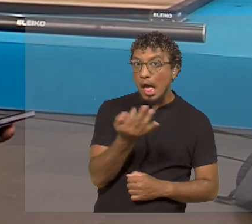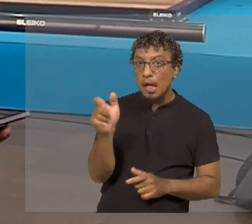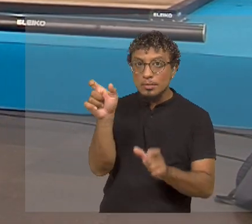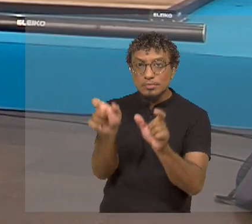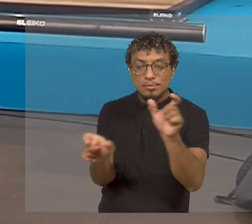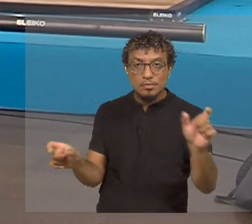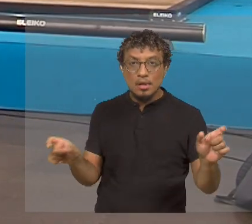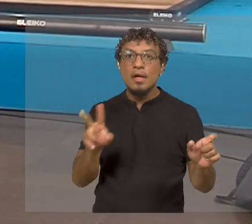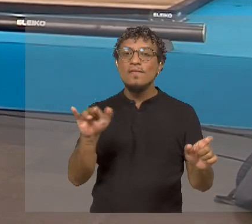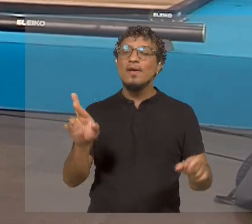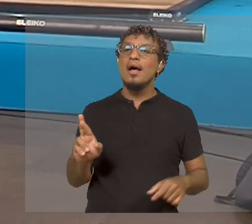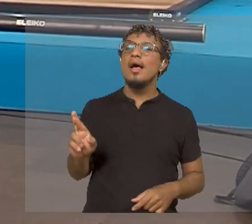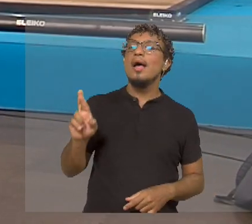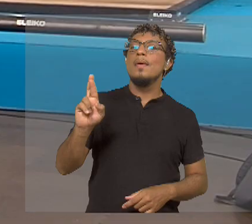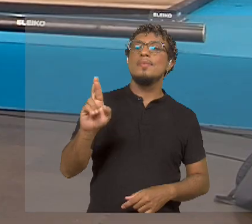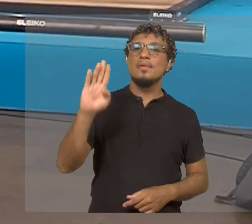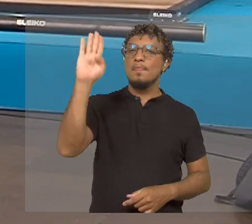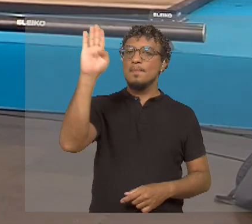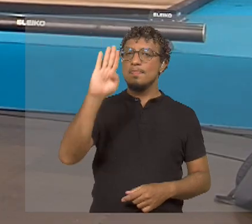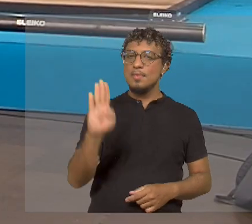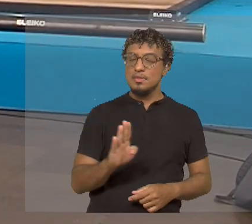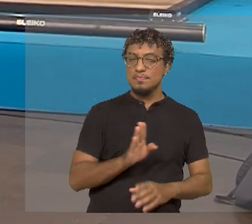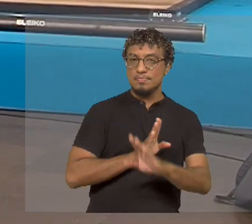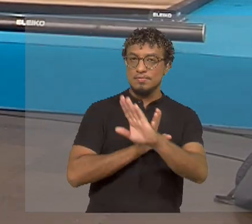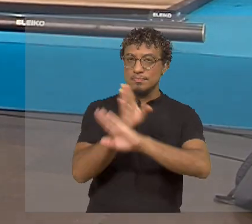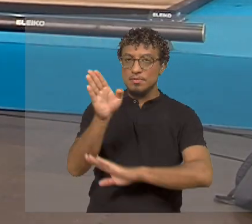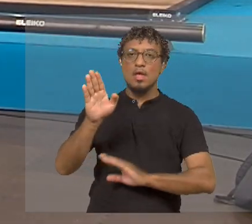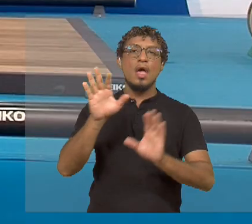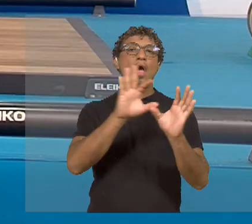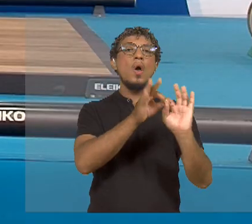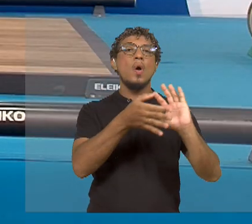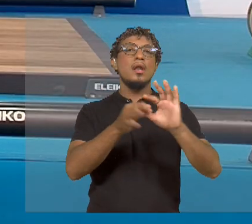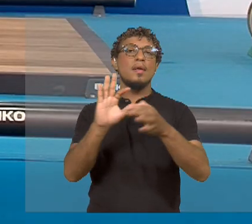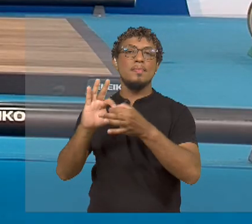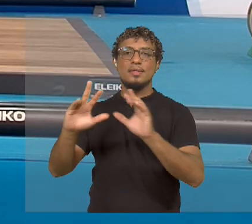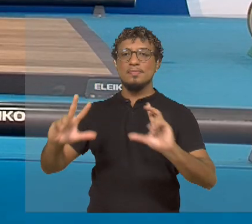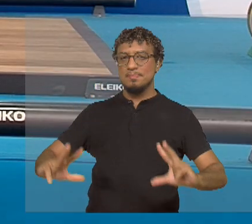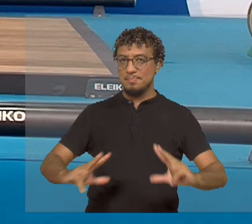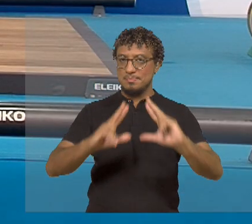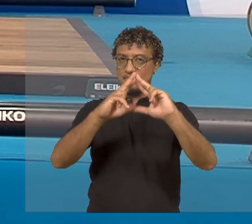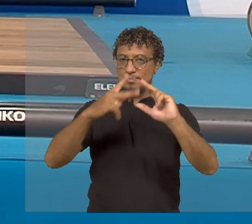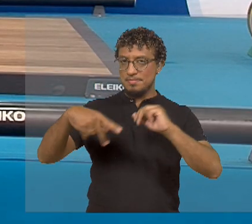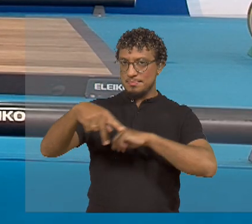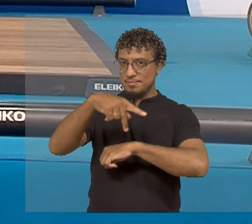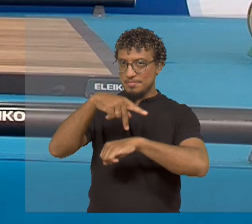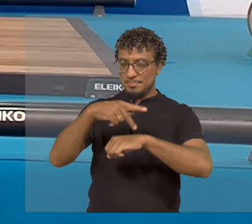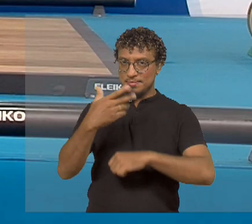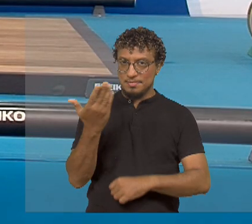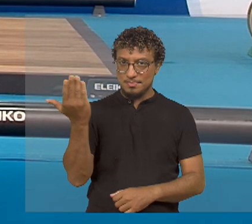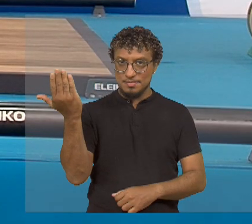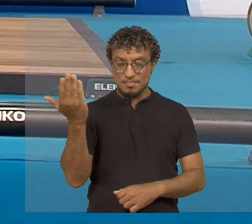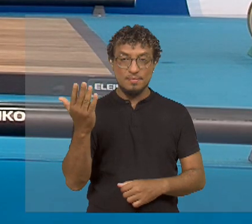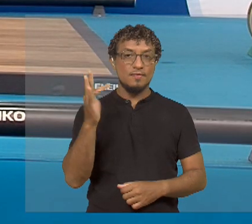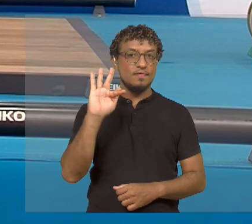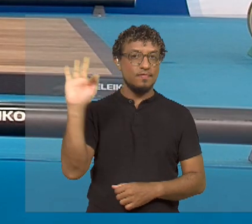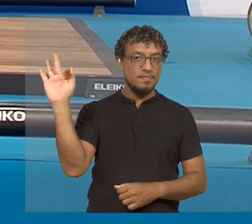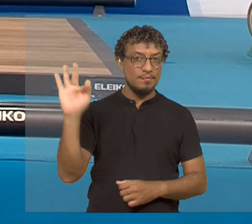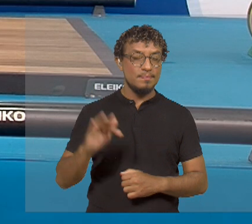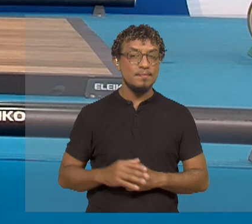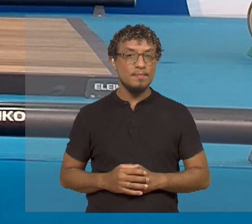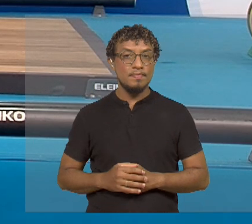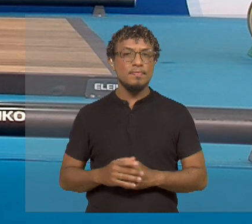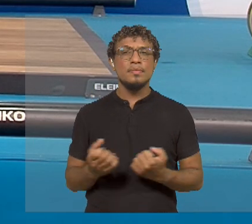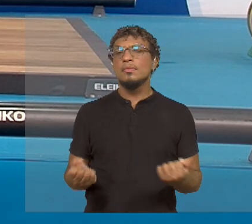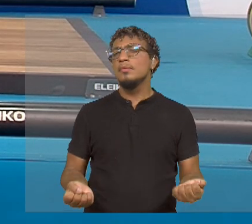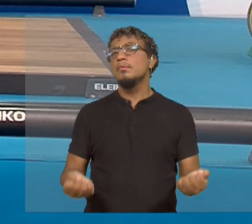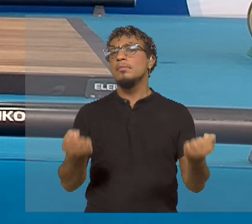desses competidores vão representar o Brasil nas Olimpíadas de Paris. O levantamento de peso é um esporte onde o atleta